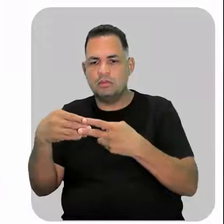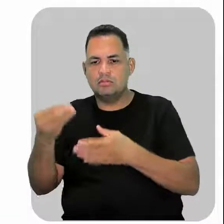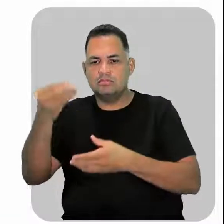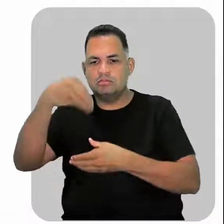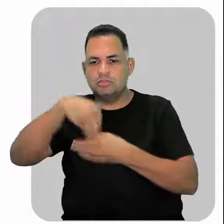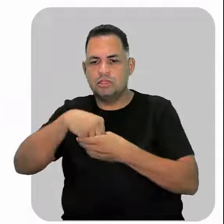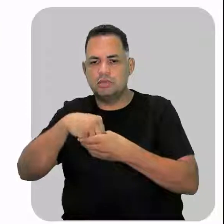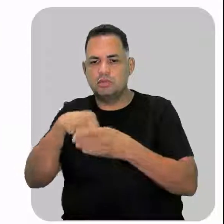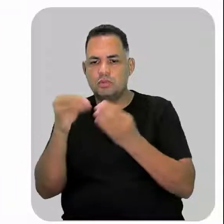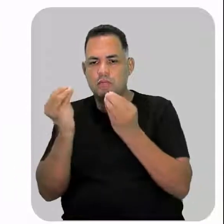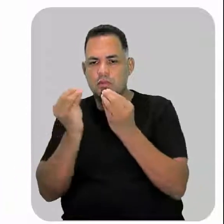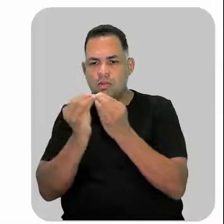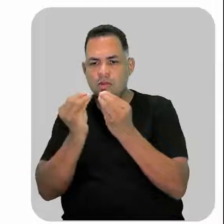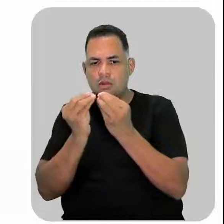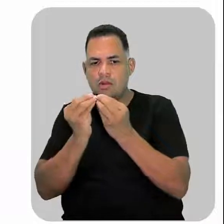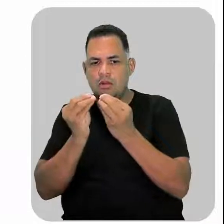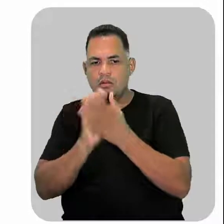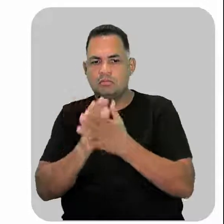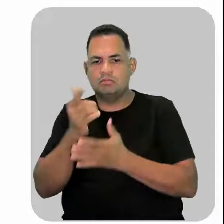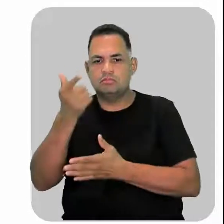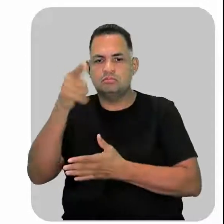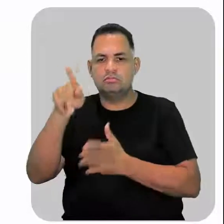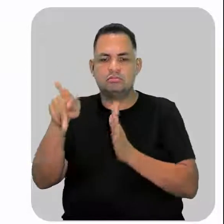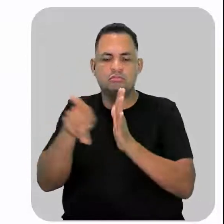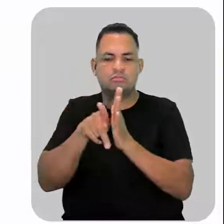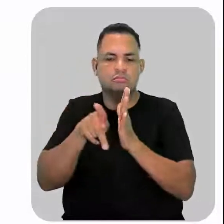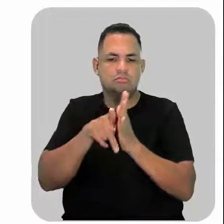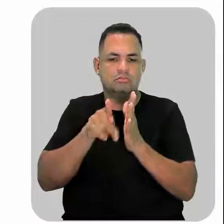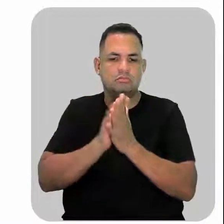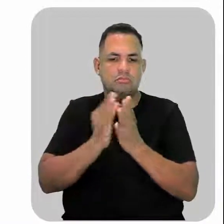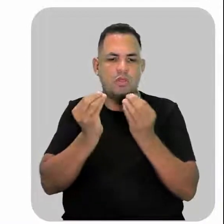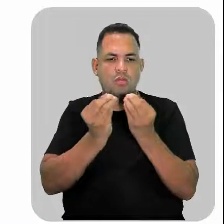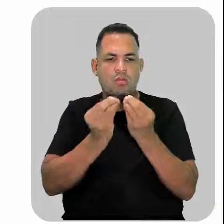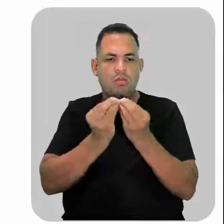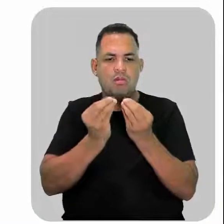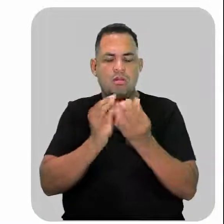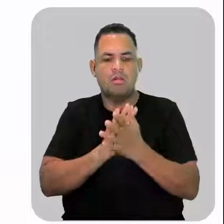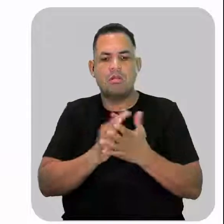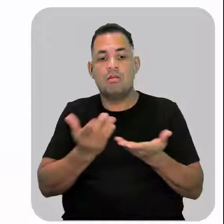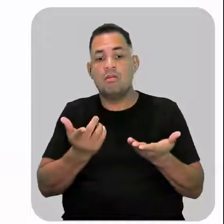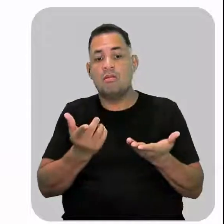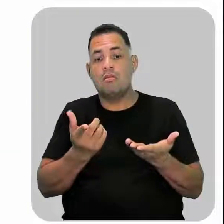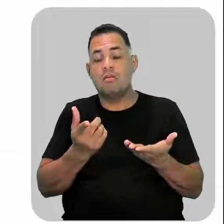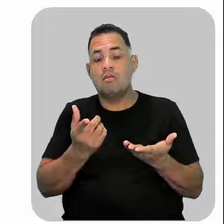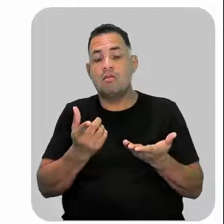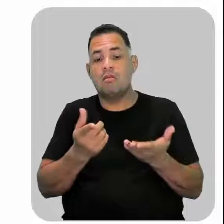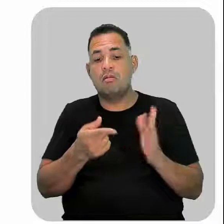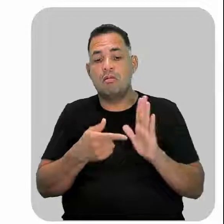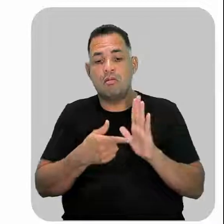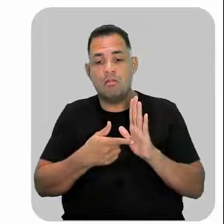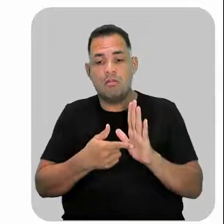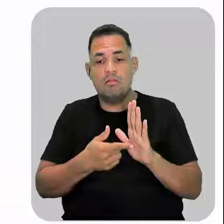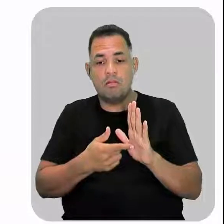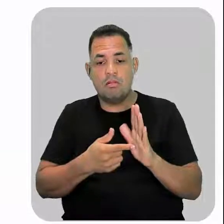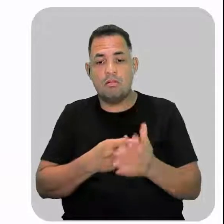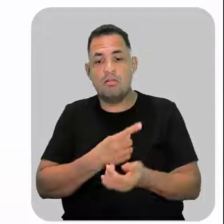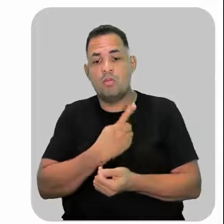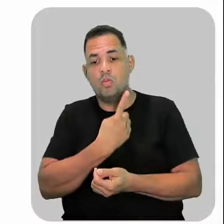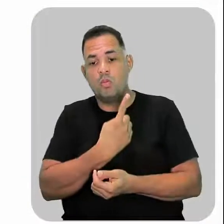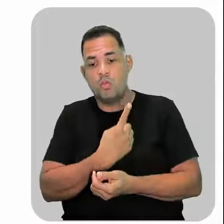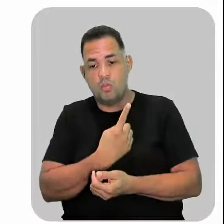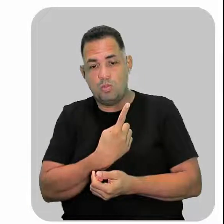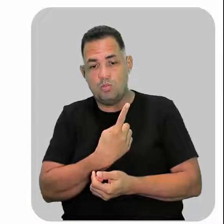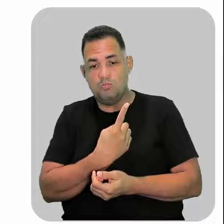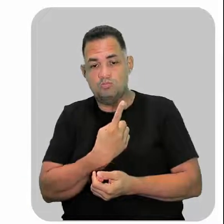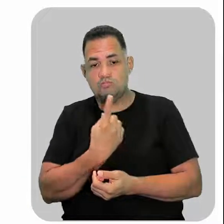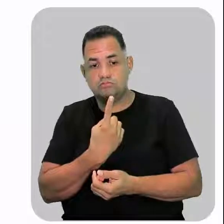molécula. Outra propriedade das moléculas em questão é apresentar